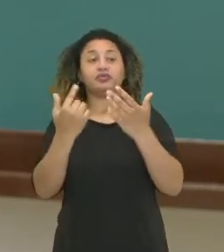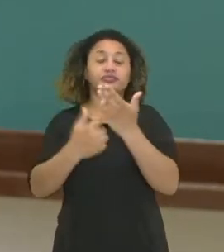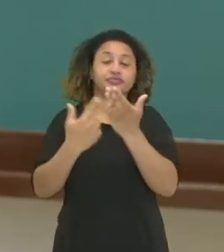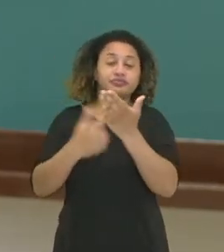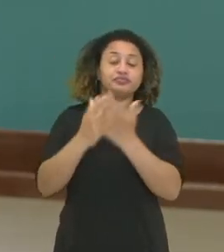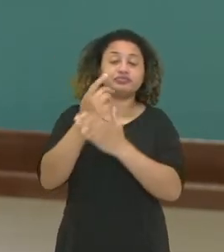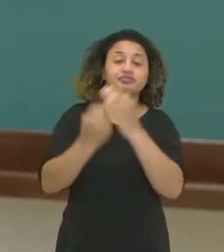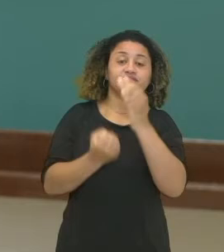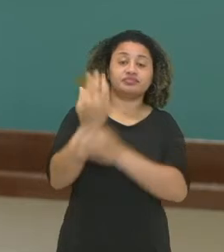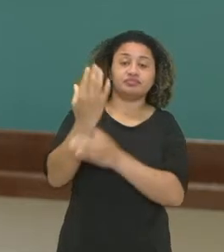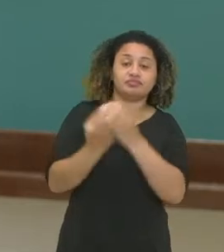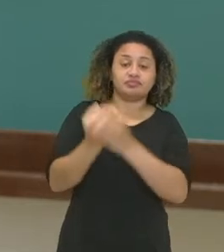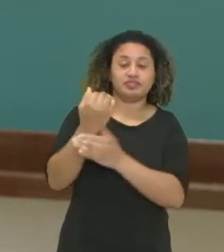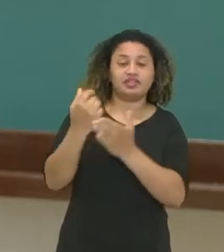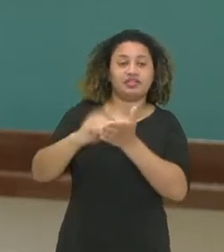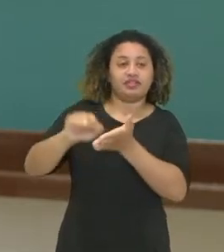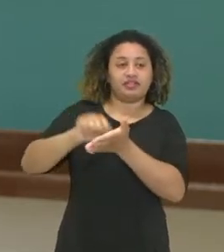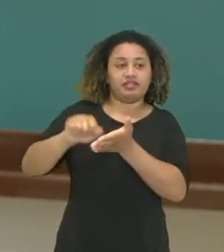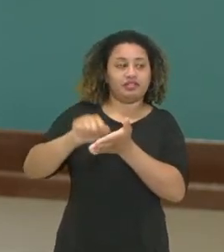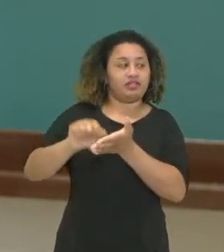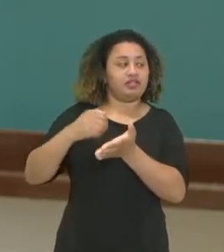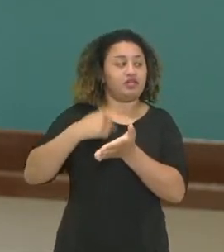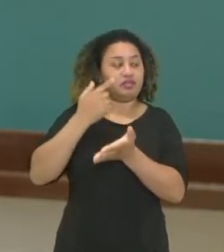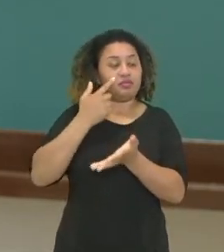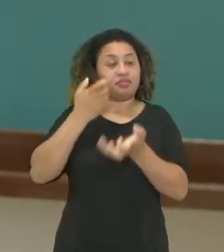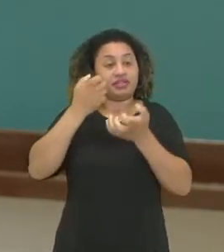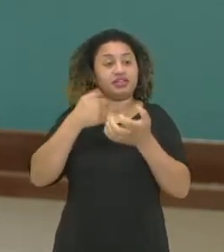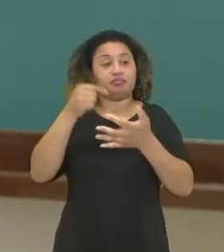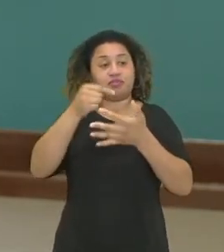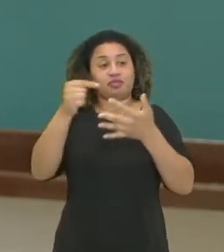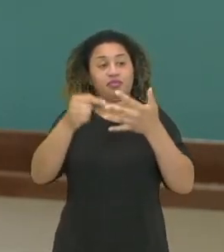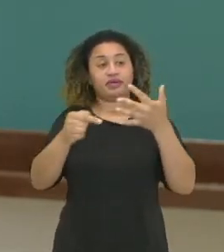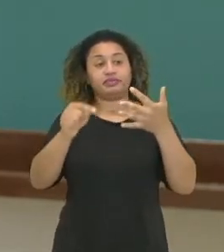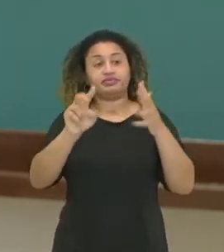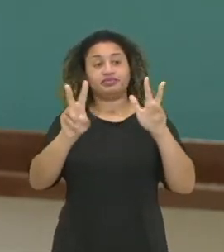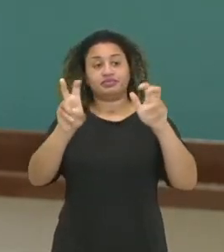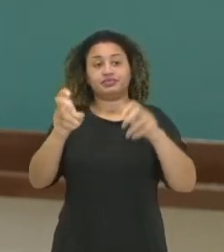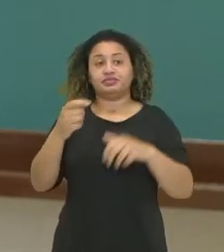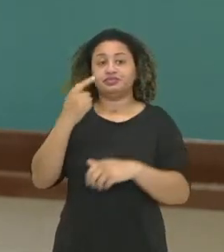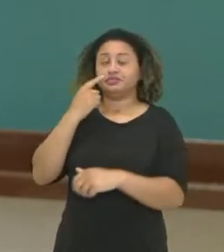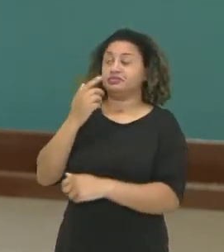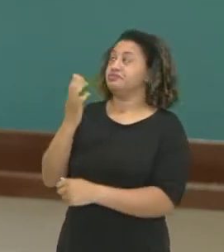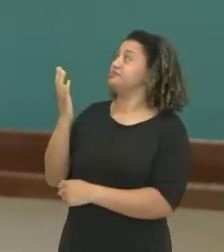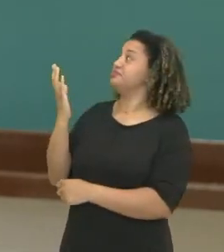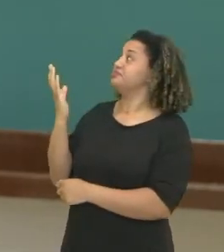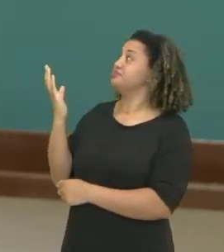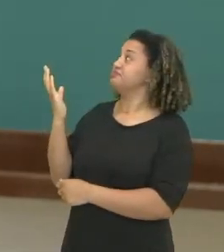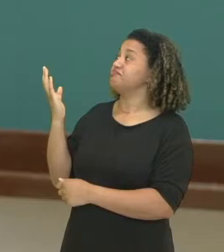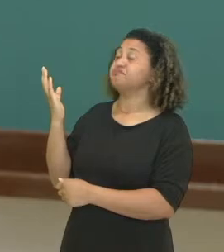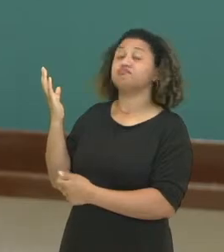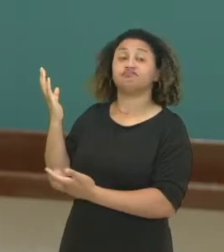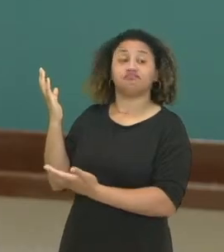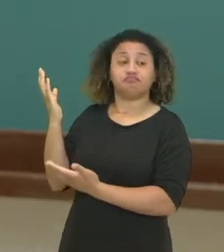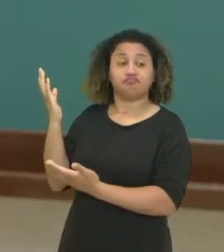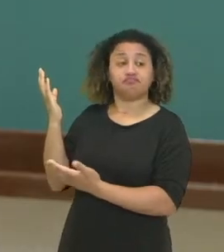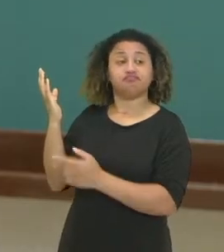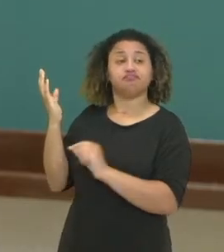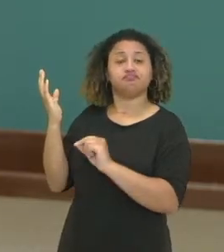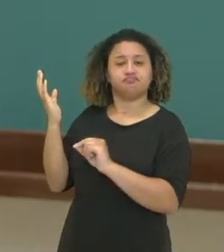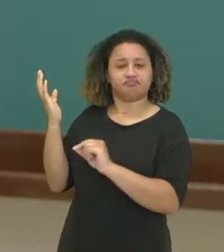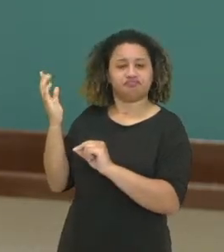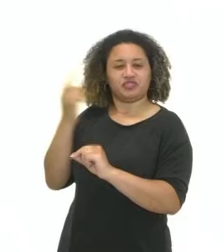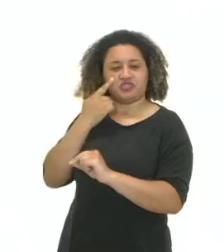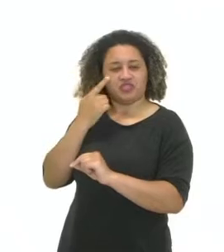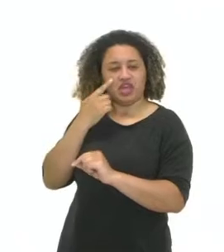pela Pedra, o famoso Tecendo Amanhã, Catar Feijão, dentre outros. Aqui na iconografia